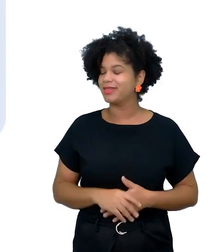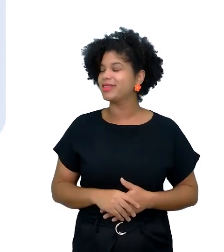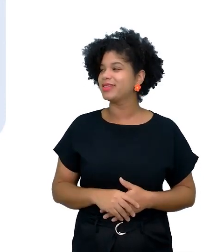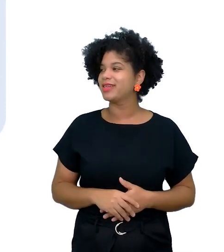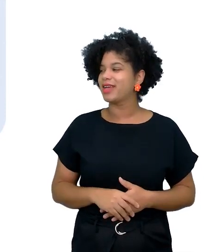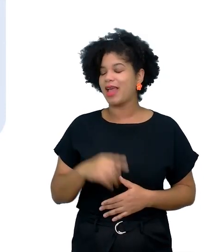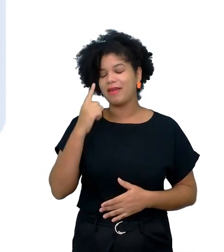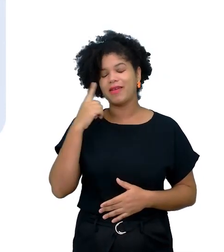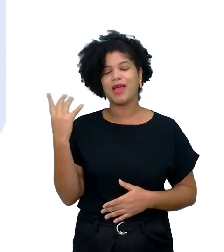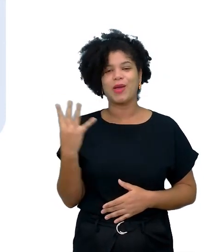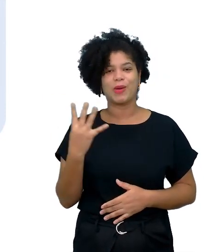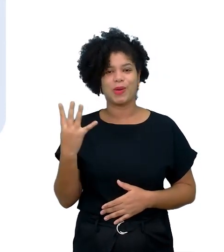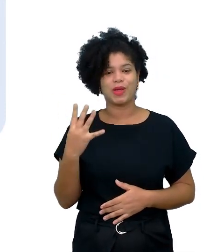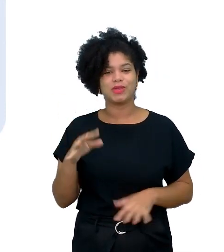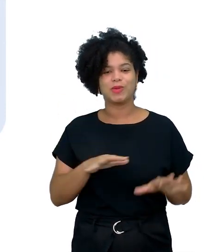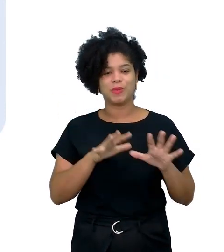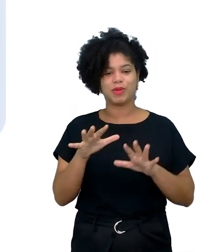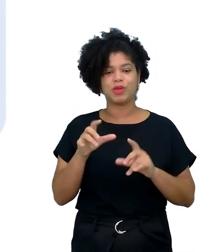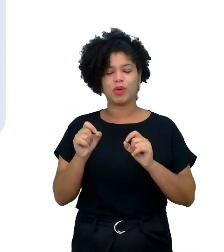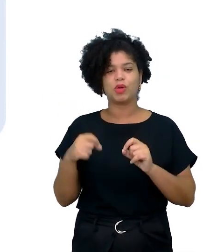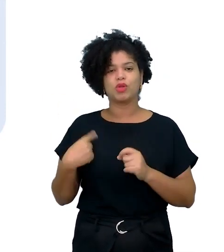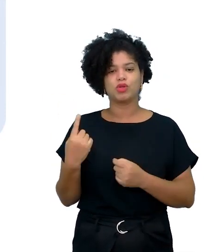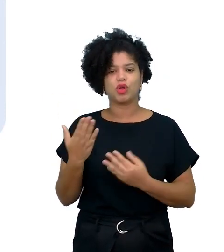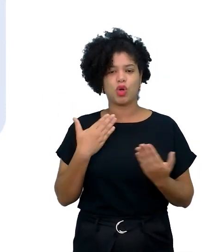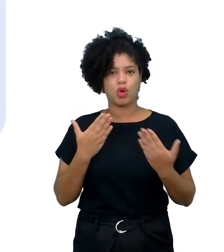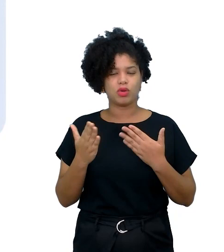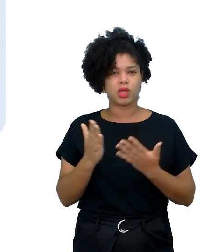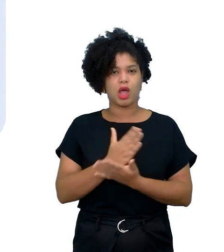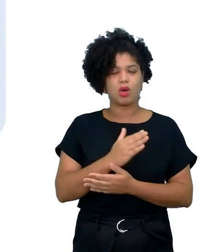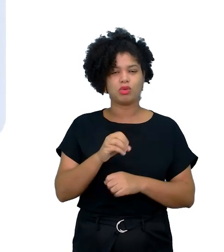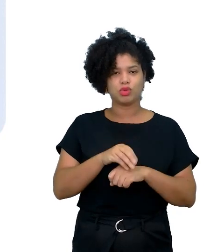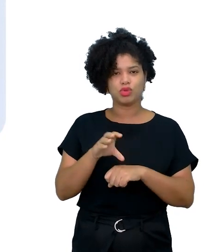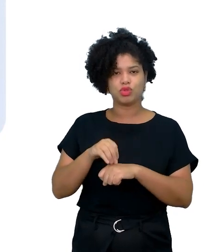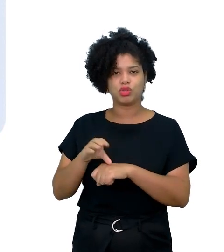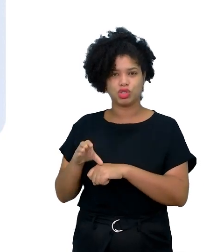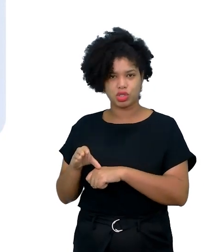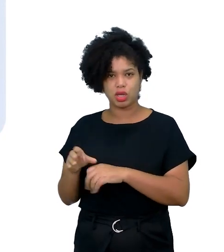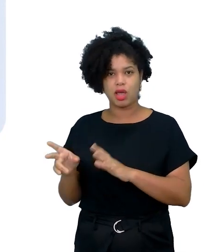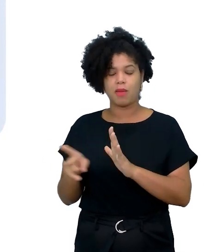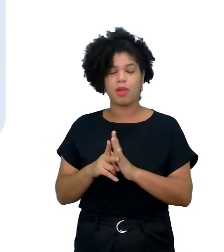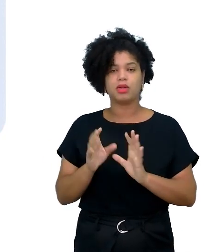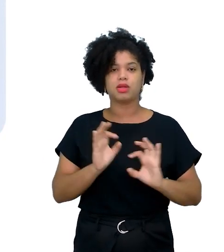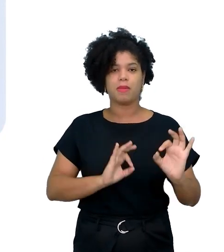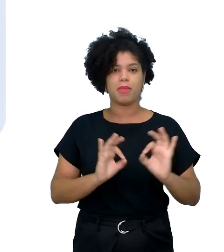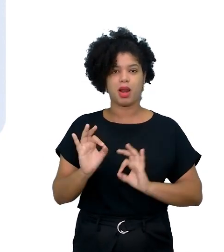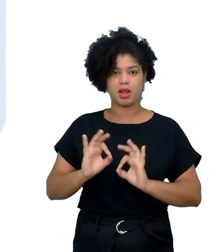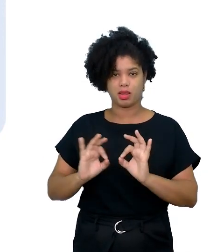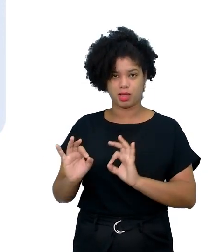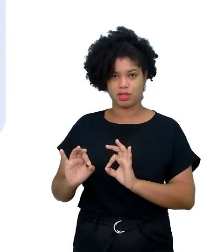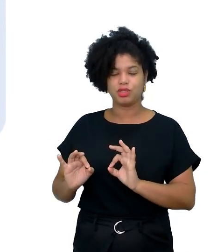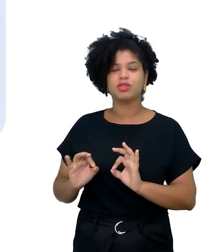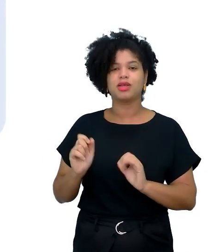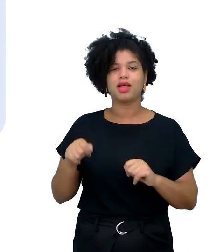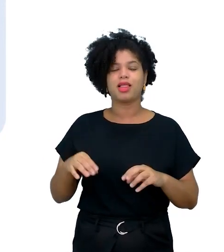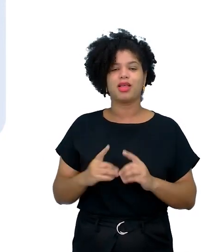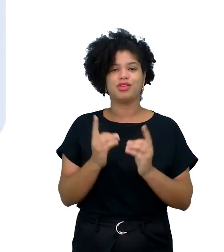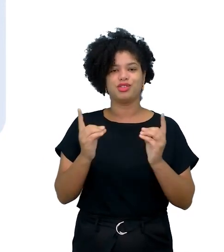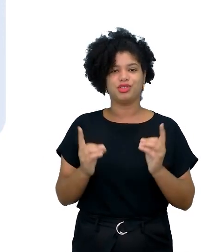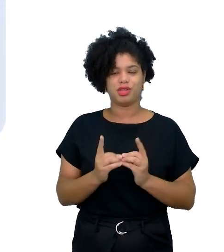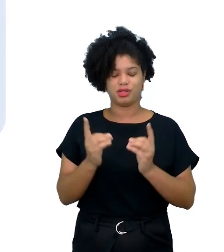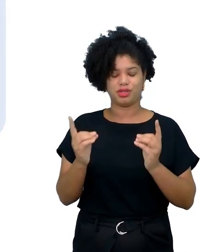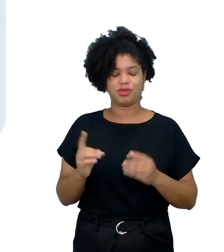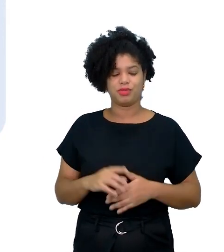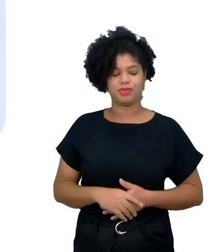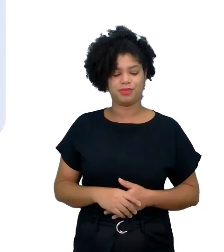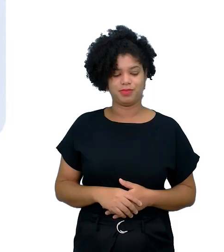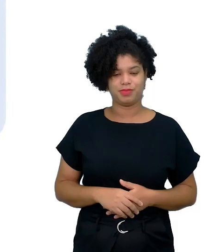no quarto momento, nós vamos discutir algumas sugestões para o planejamento do trabalho didático.